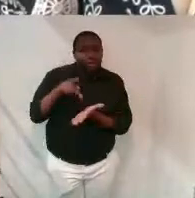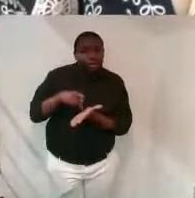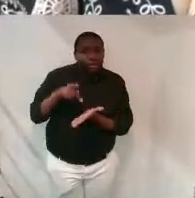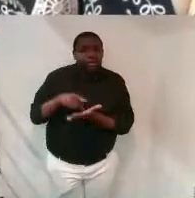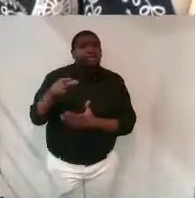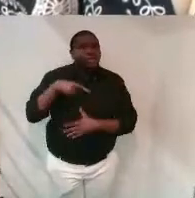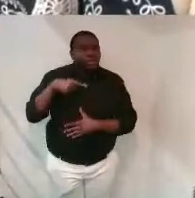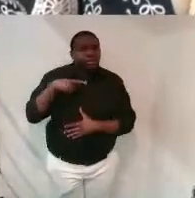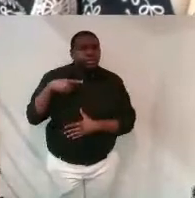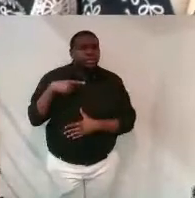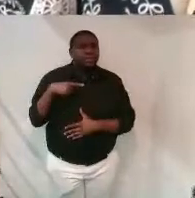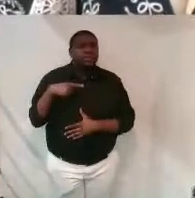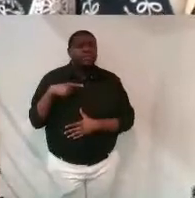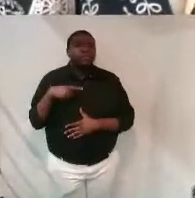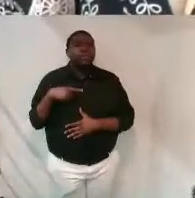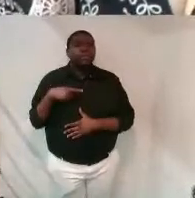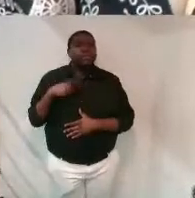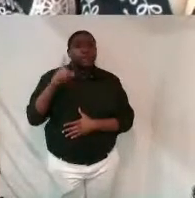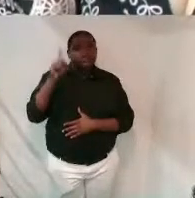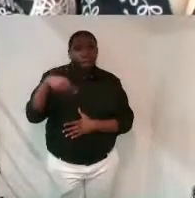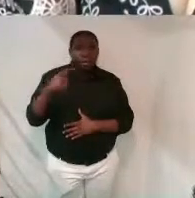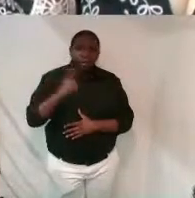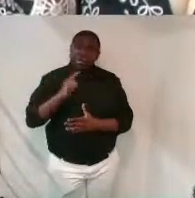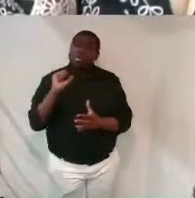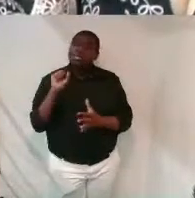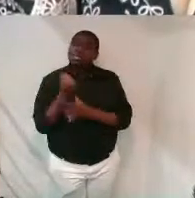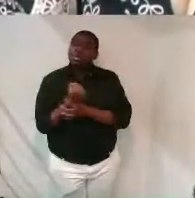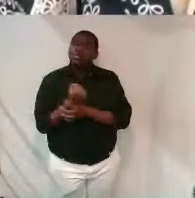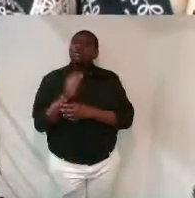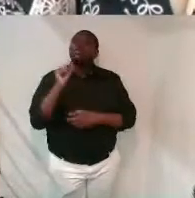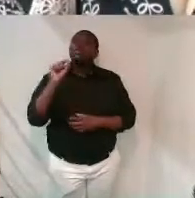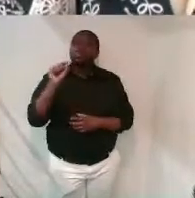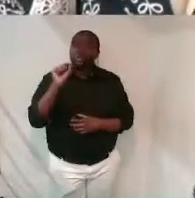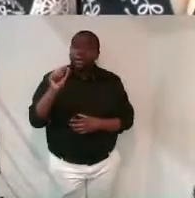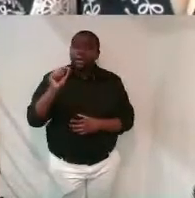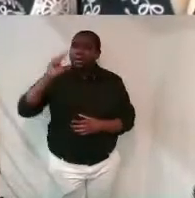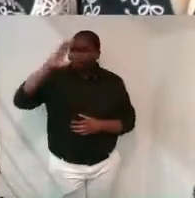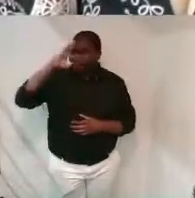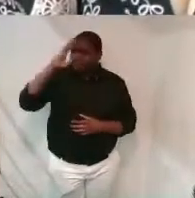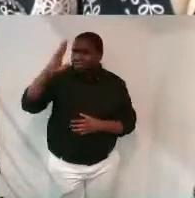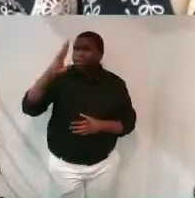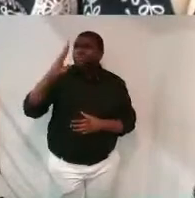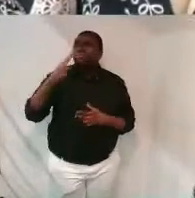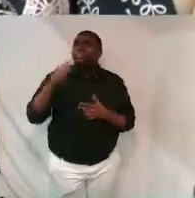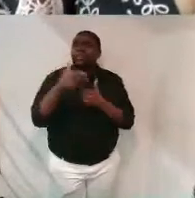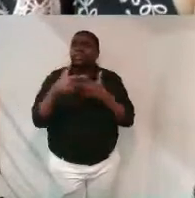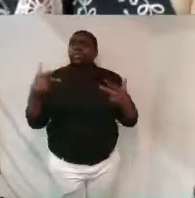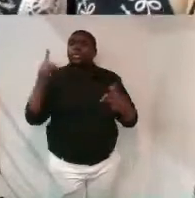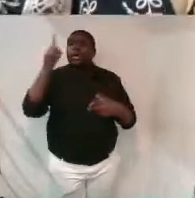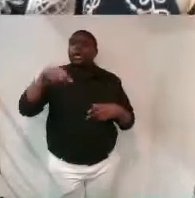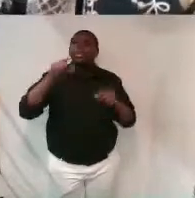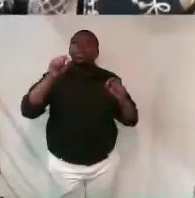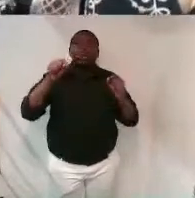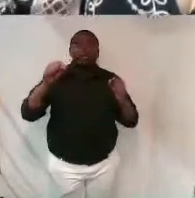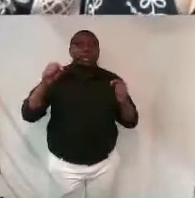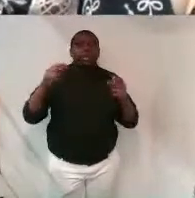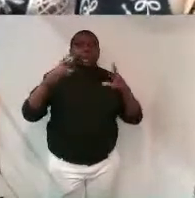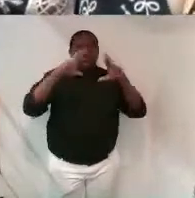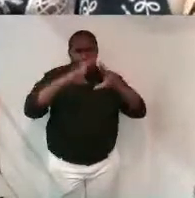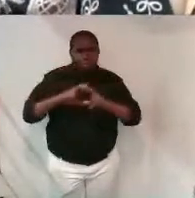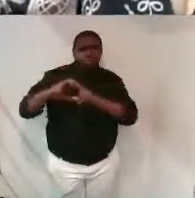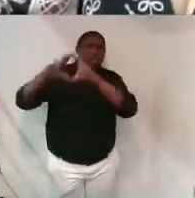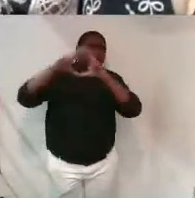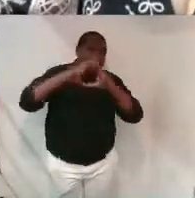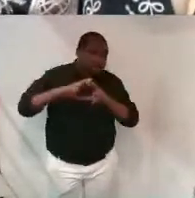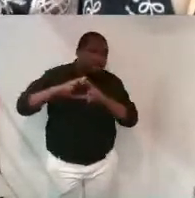determina que seja assegurada, sobretudo, uma das principais questões, que é a sustentabilidade econômico-financeira, que